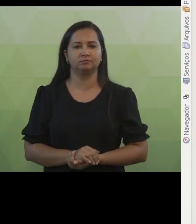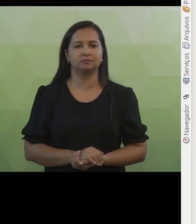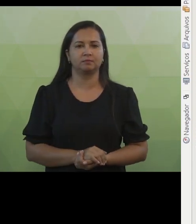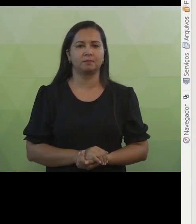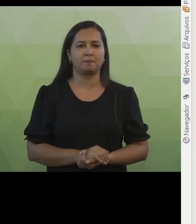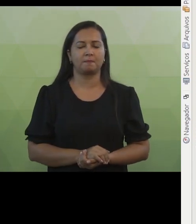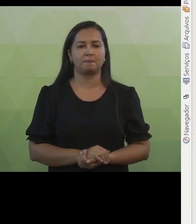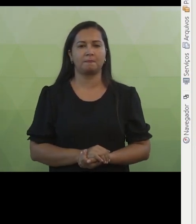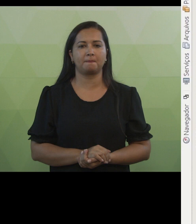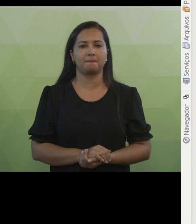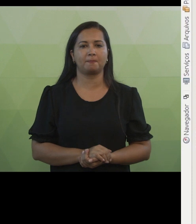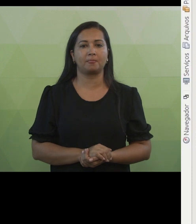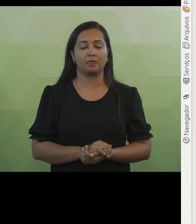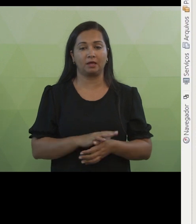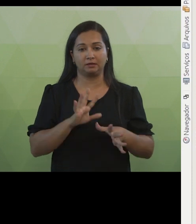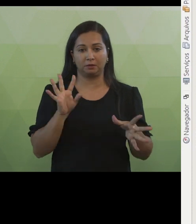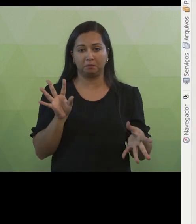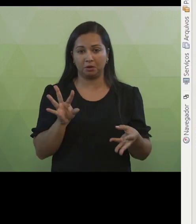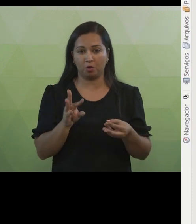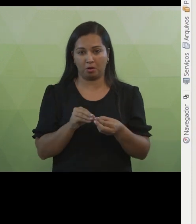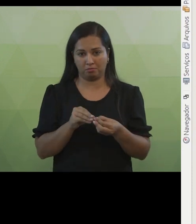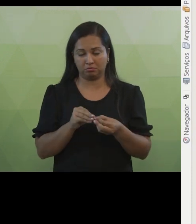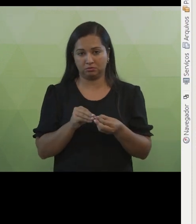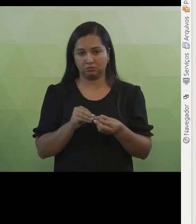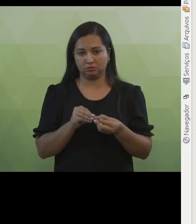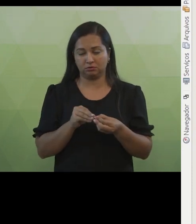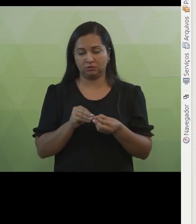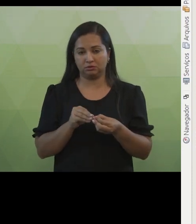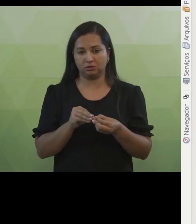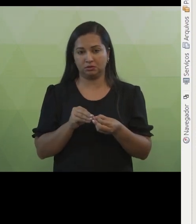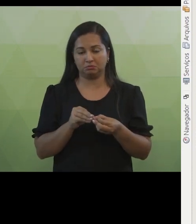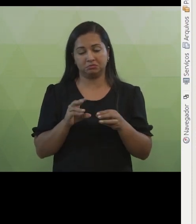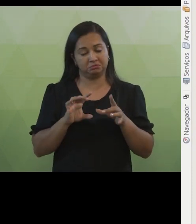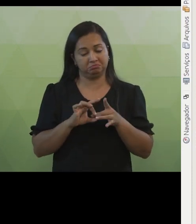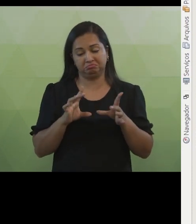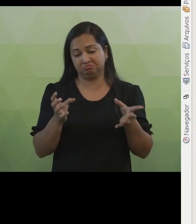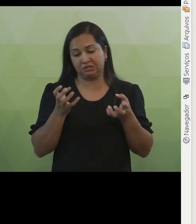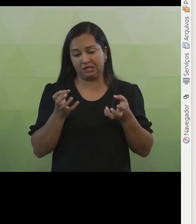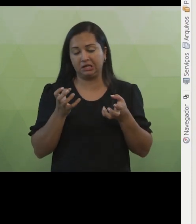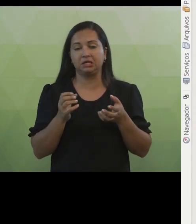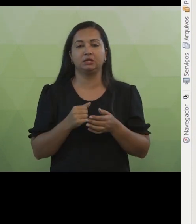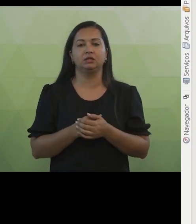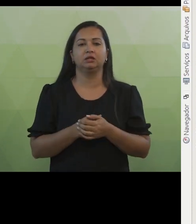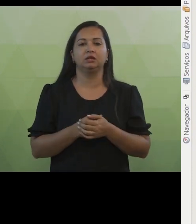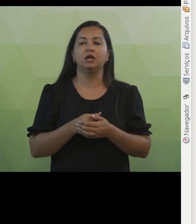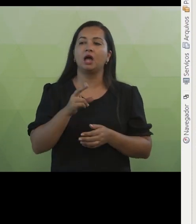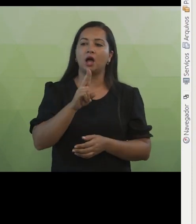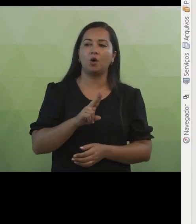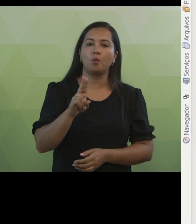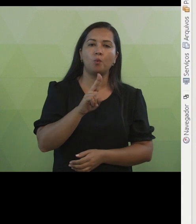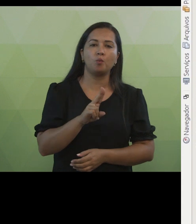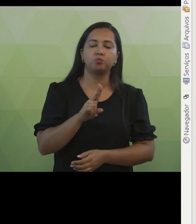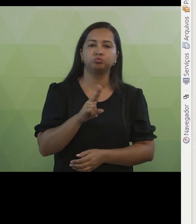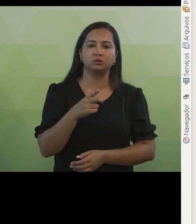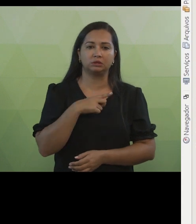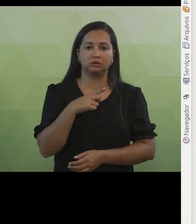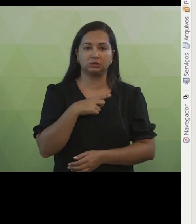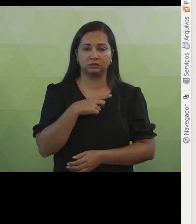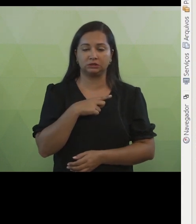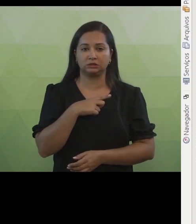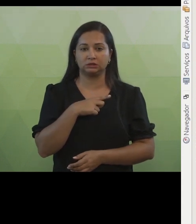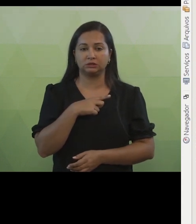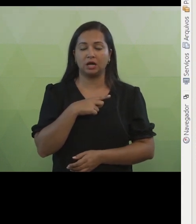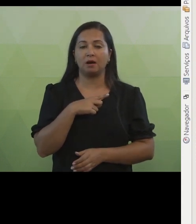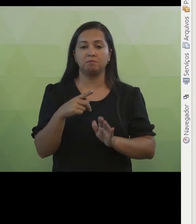Para completar, que é opcional, eu poderia usar também o bloco finally. O